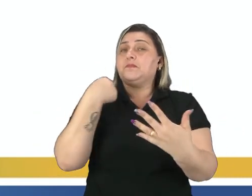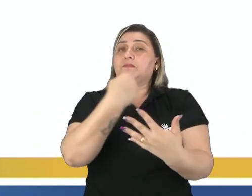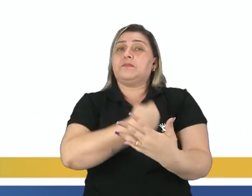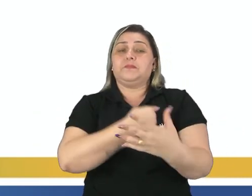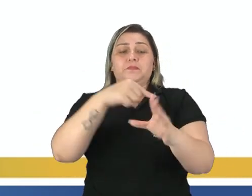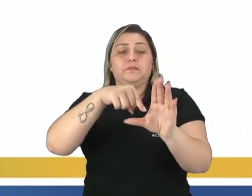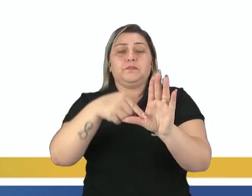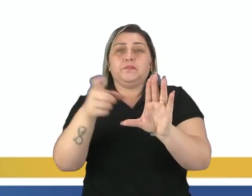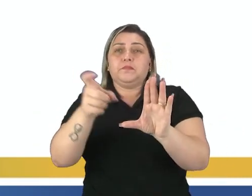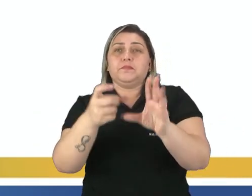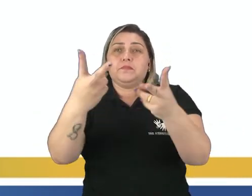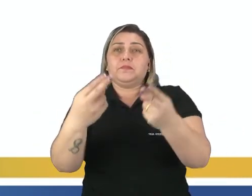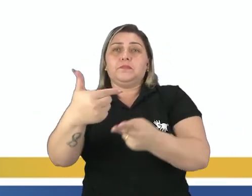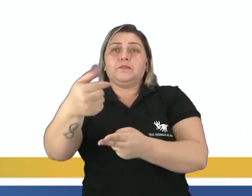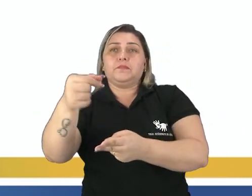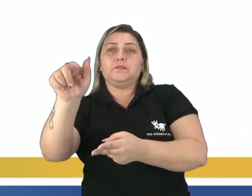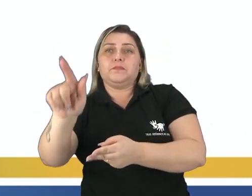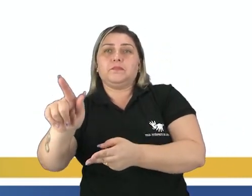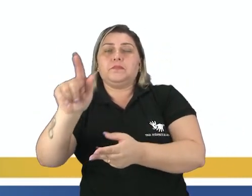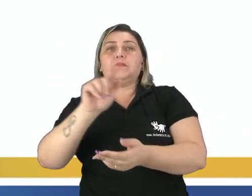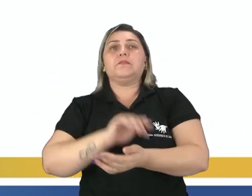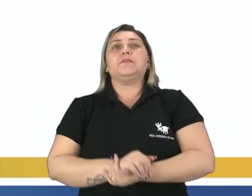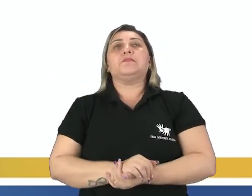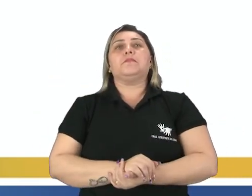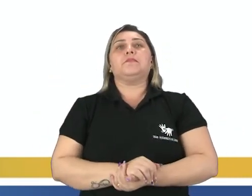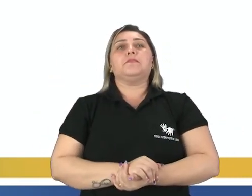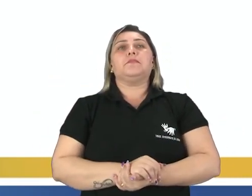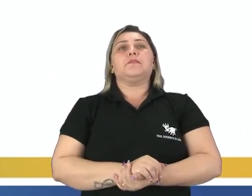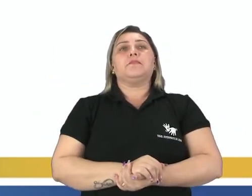nosso ângulo x é igual a 20 graus.